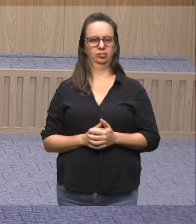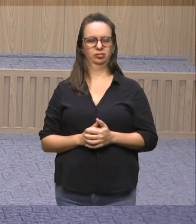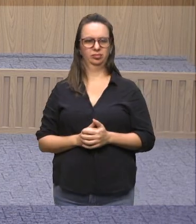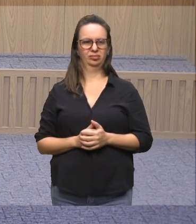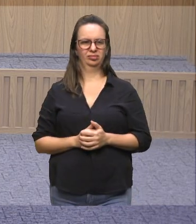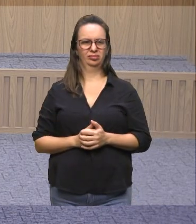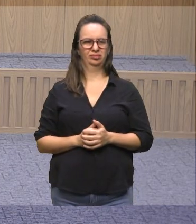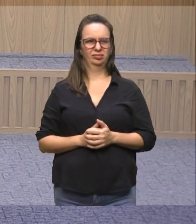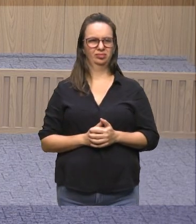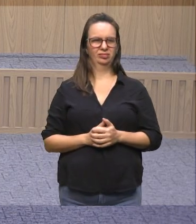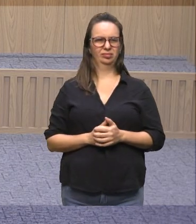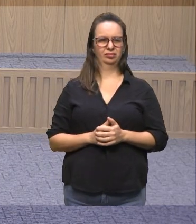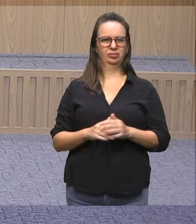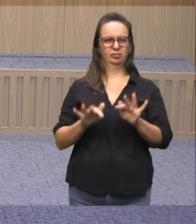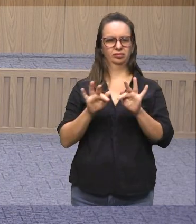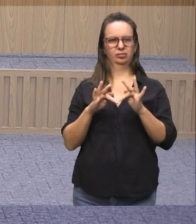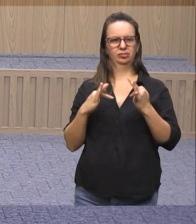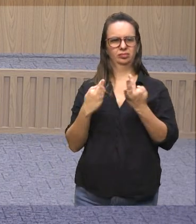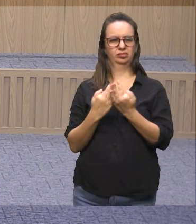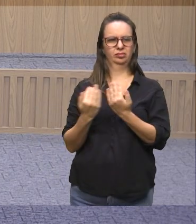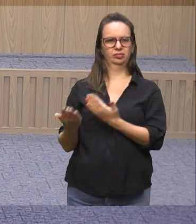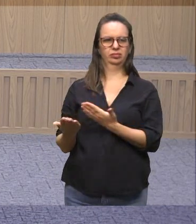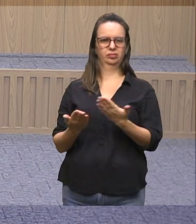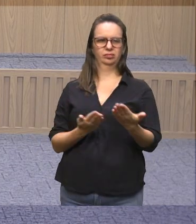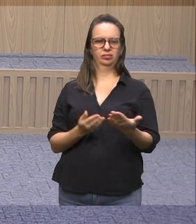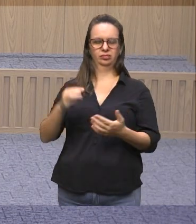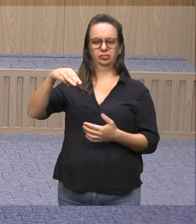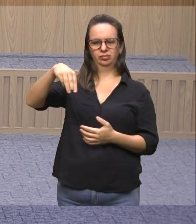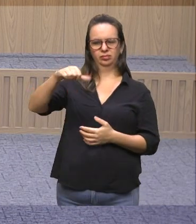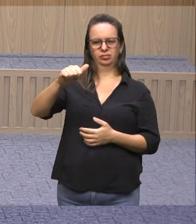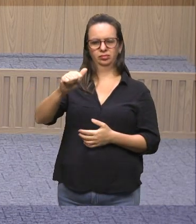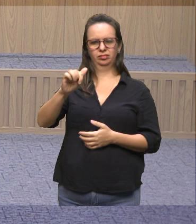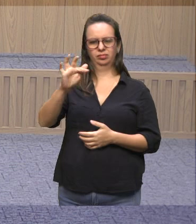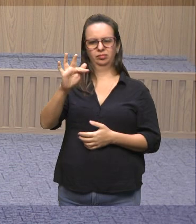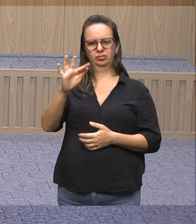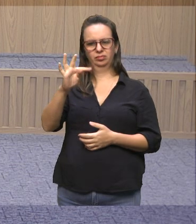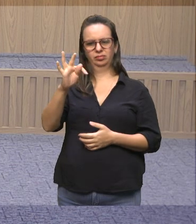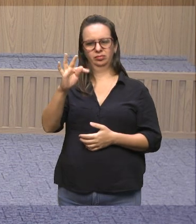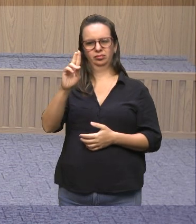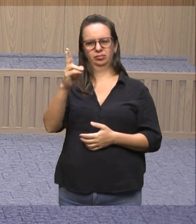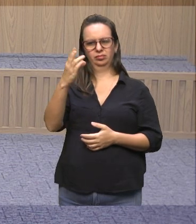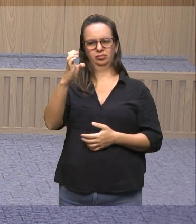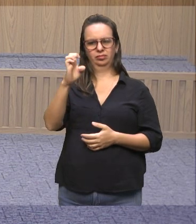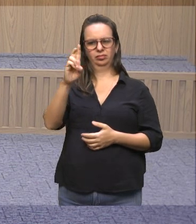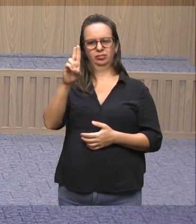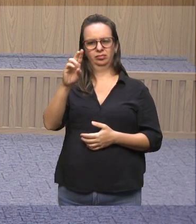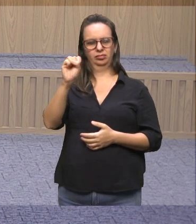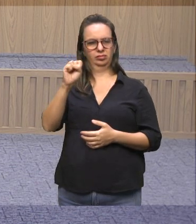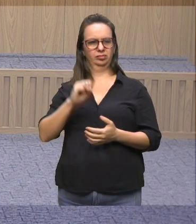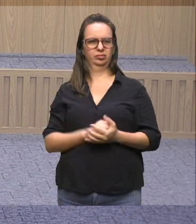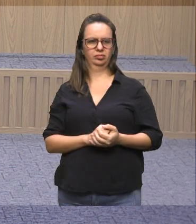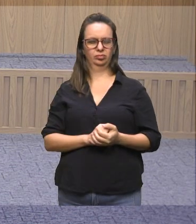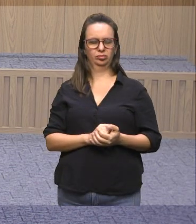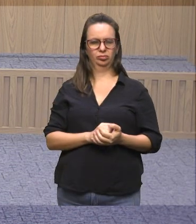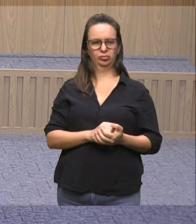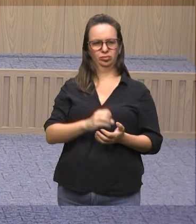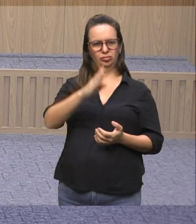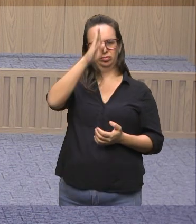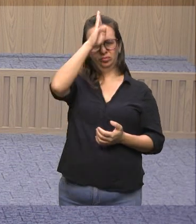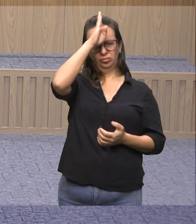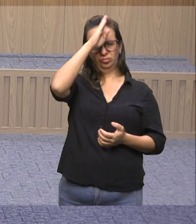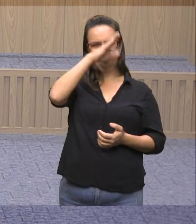a família do nosso servidor Matheus, que hoje a sua tia veio a falecer. As